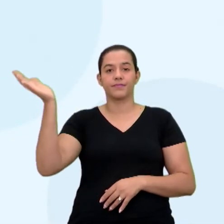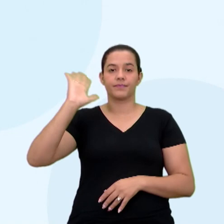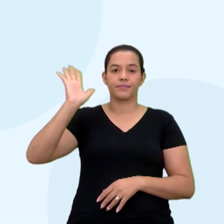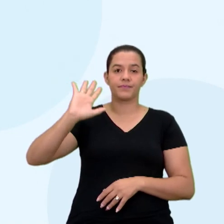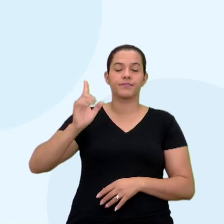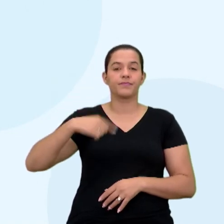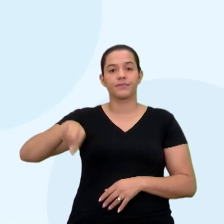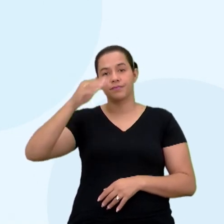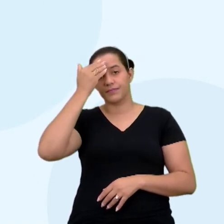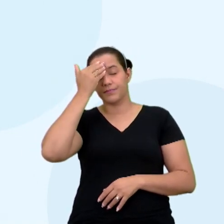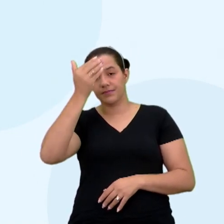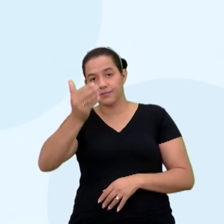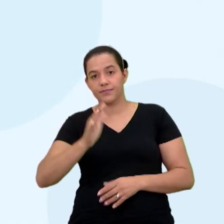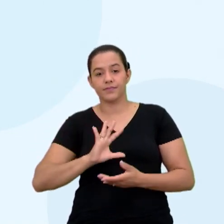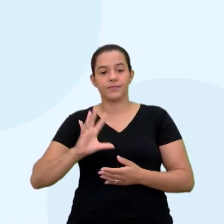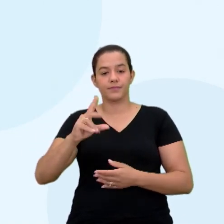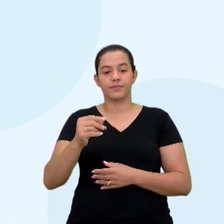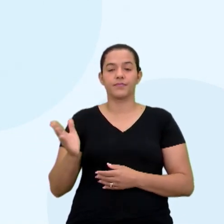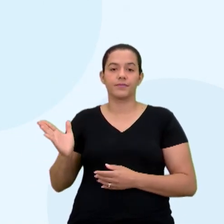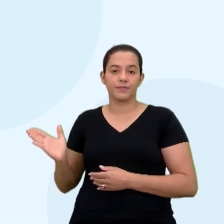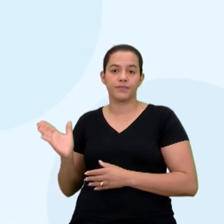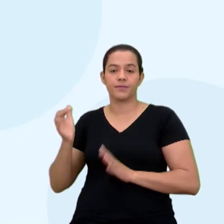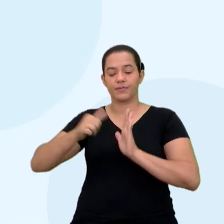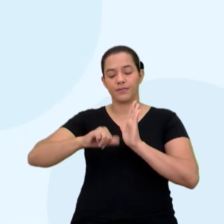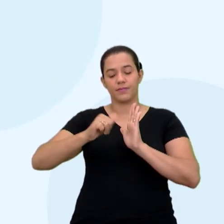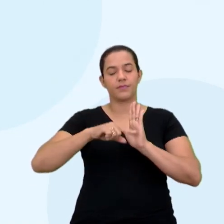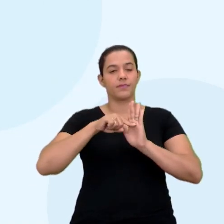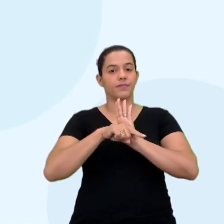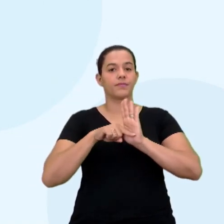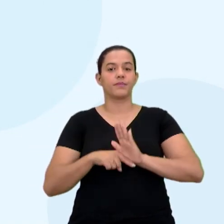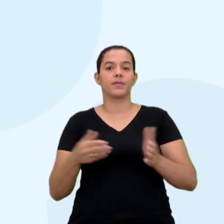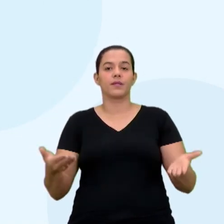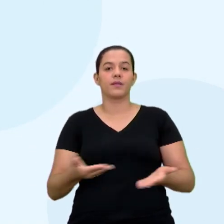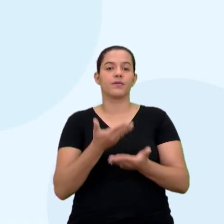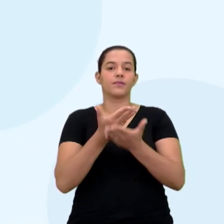obrigado. Nosso diretor vai colocar o QR Code para vocês fazerem a análise da